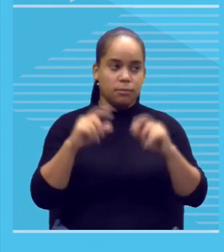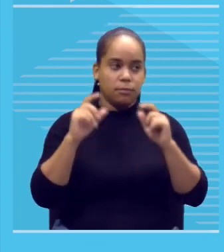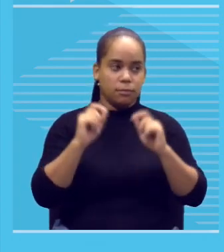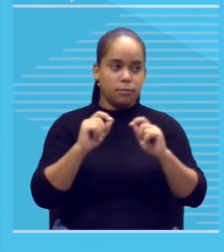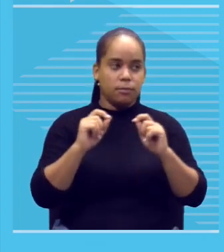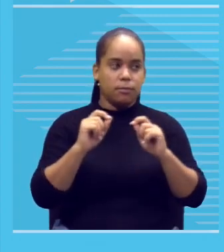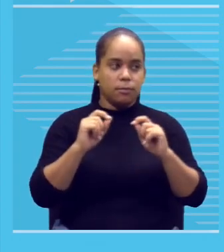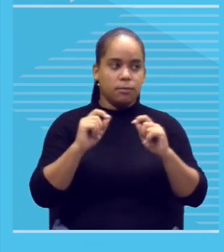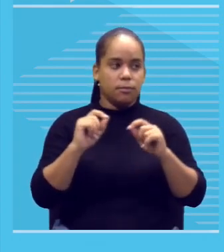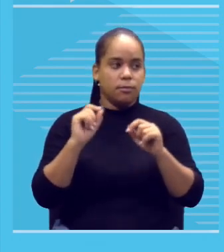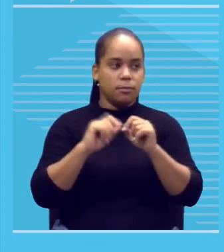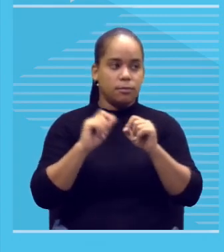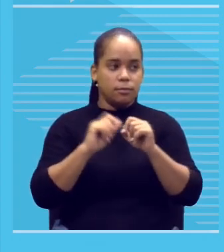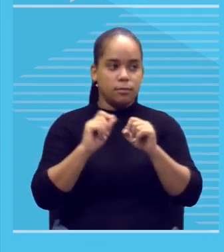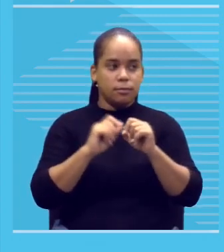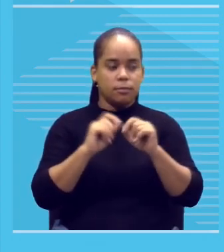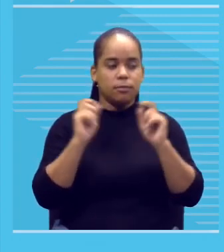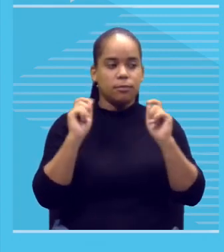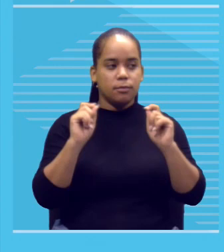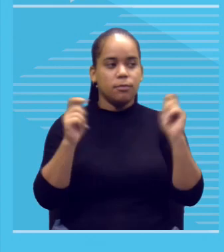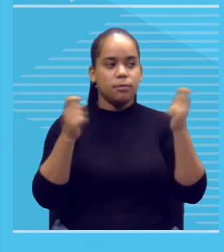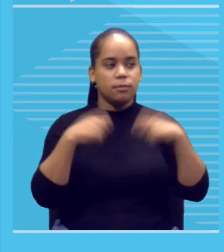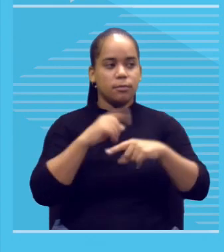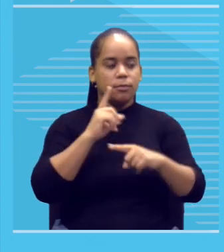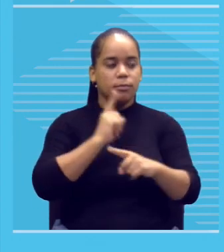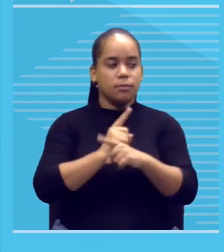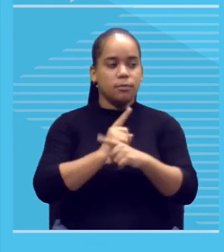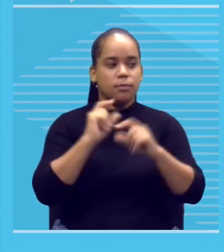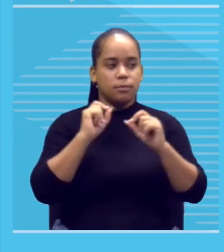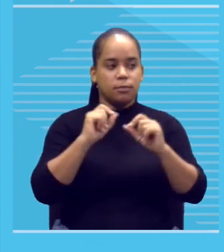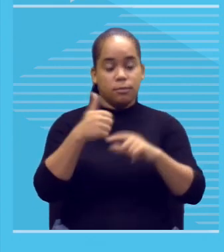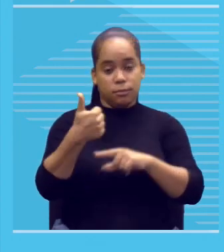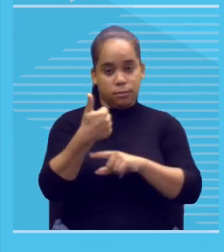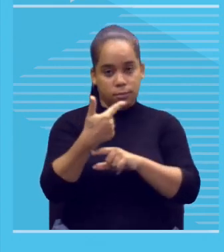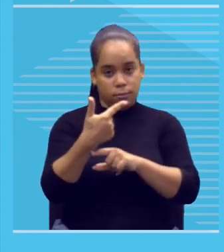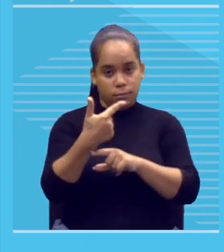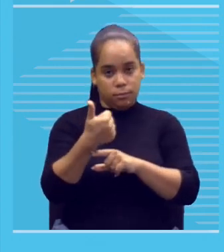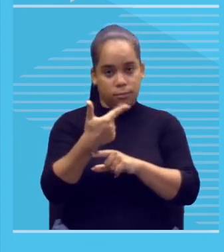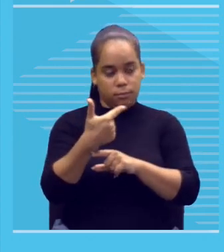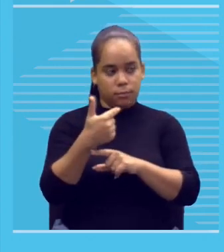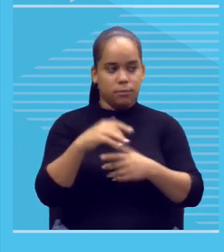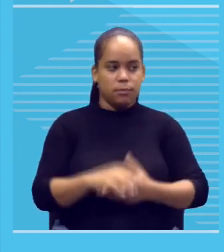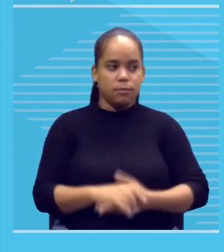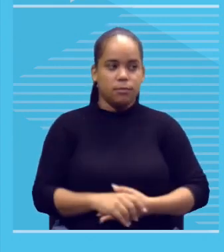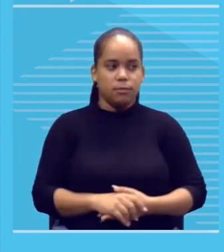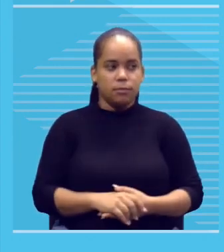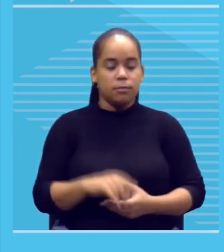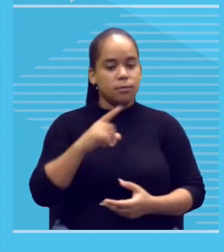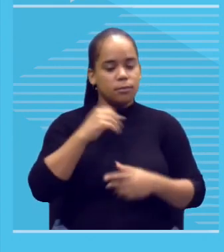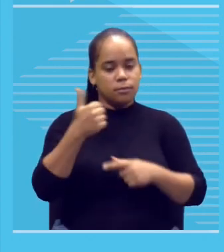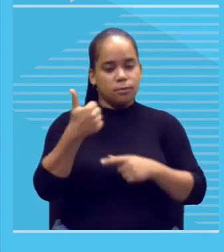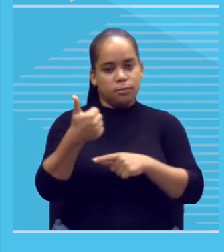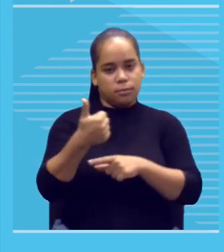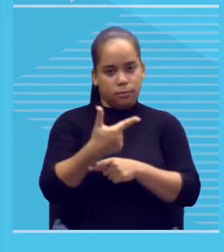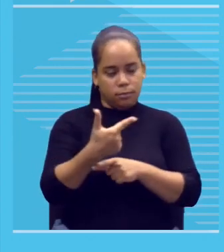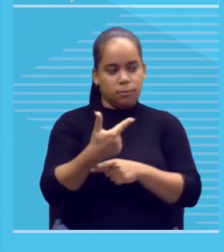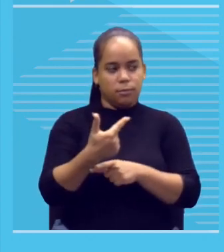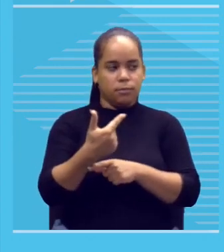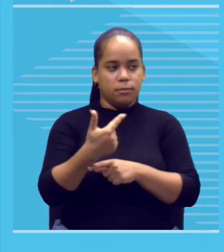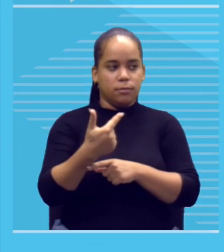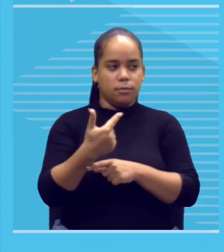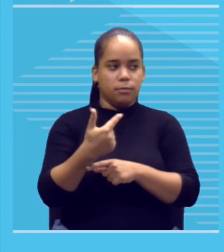o que que eu vou fazer para achar né o resultado não é 12 eu peguei o resultado